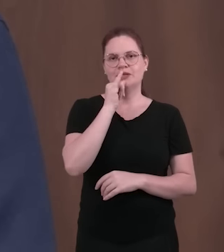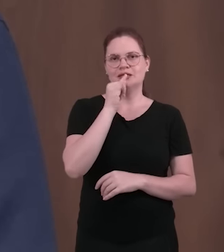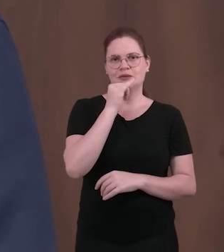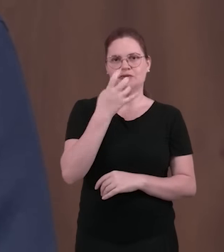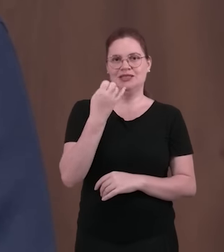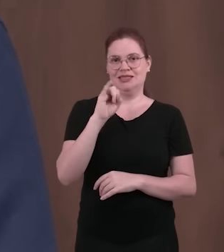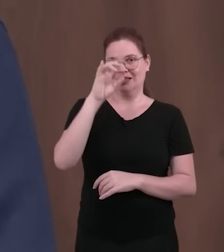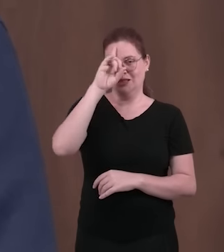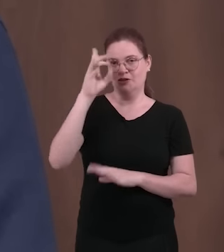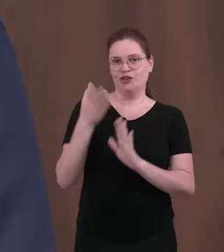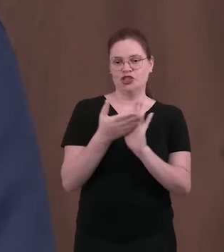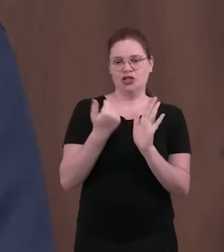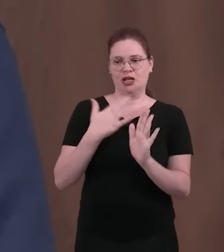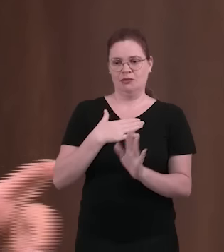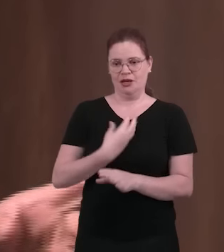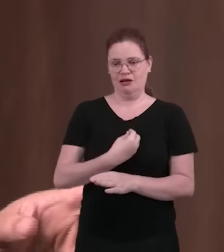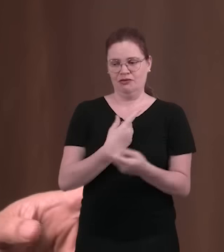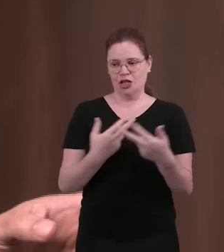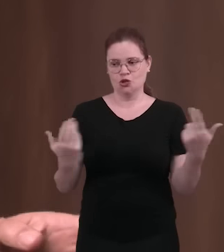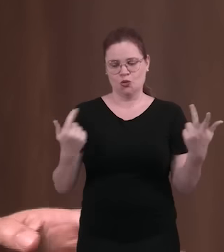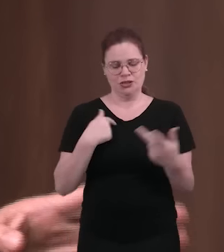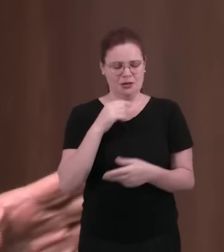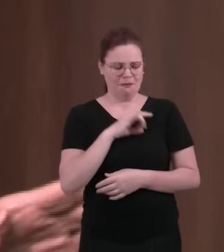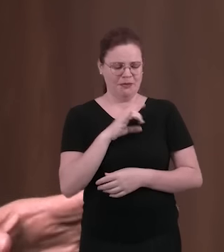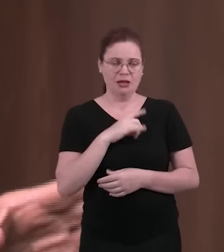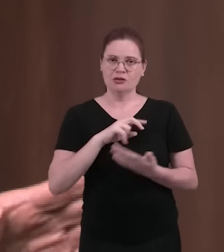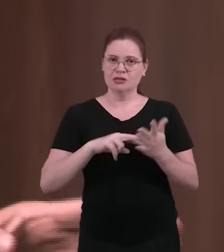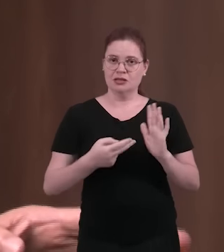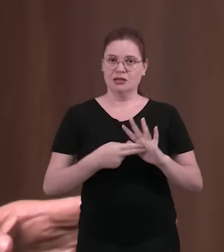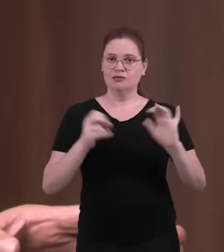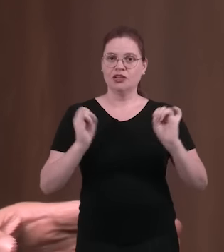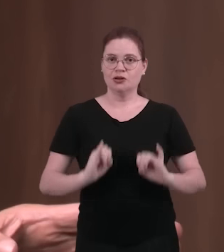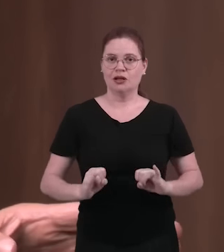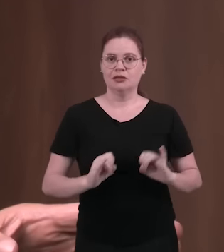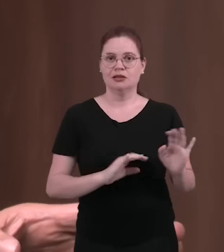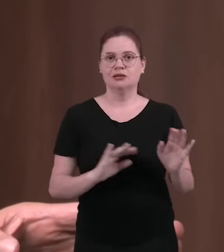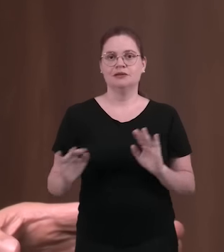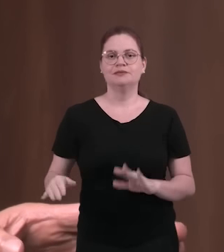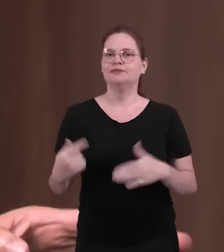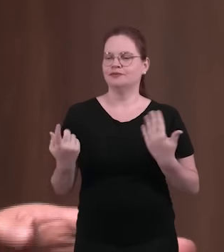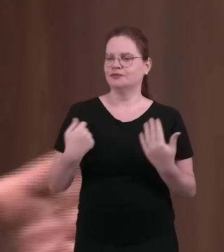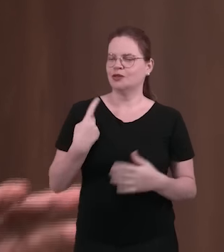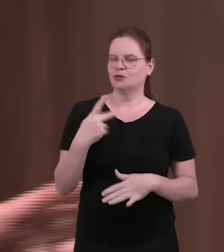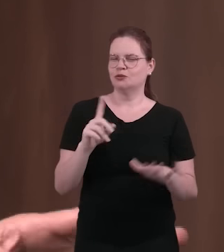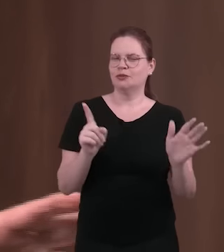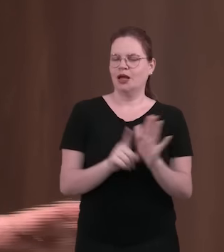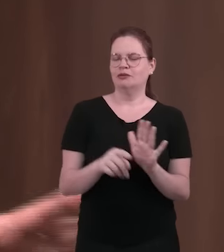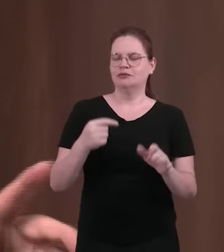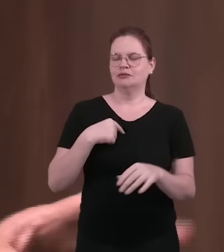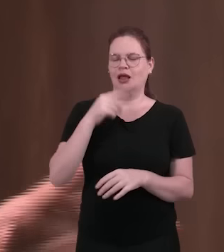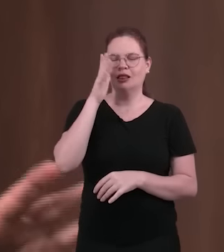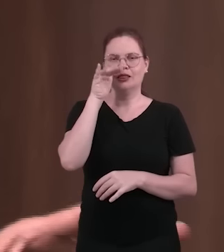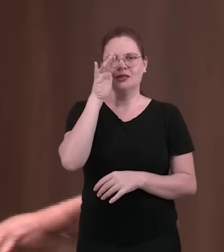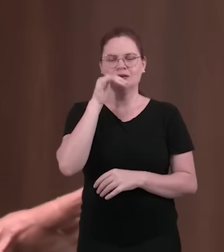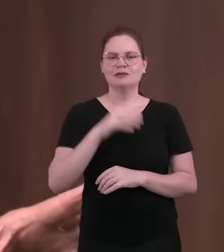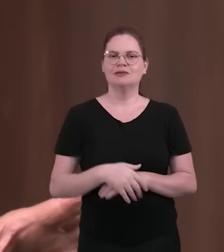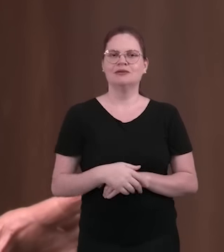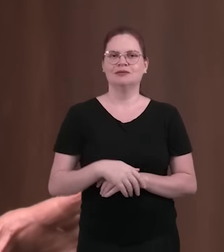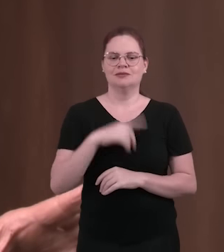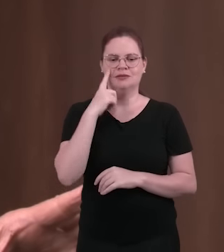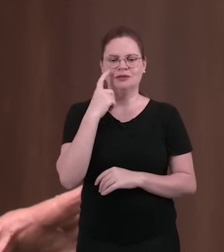uma idolatria? Sua pergunta é muito interessante, né? Em todos os programas que fizemos, ela nunca